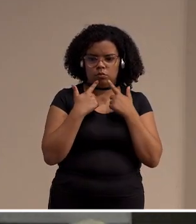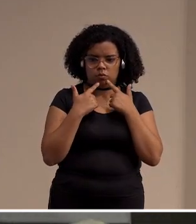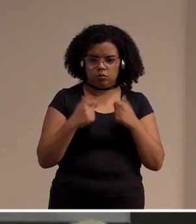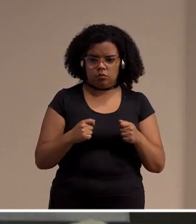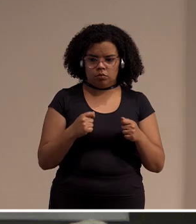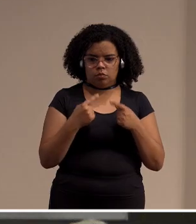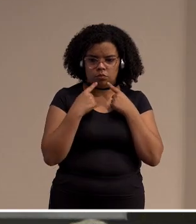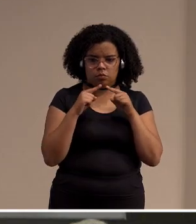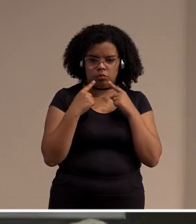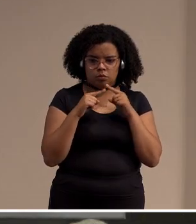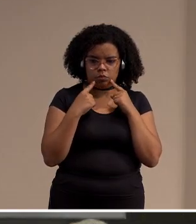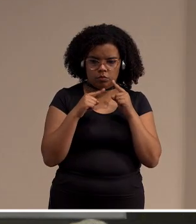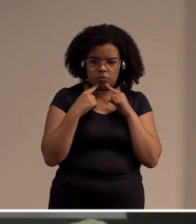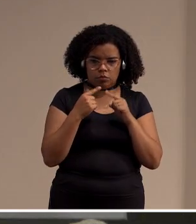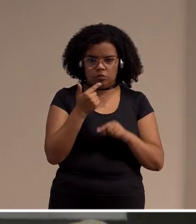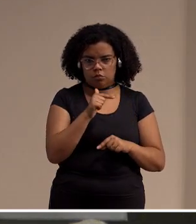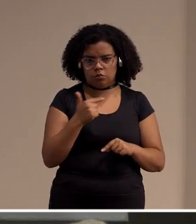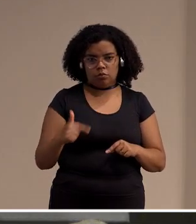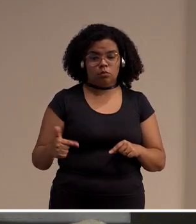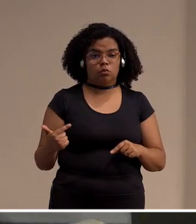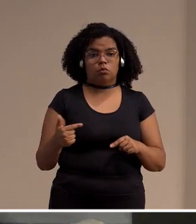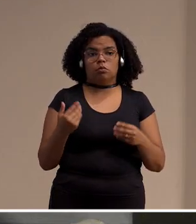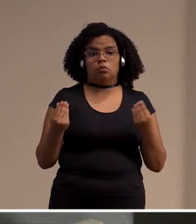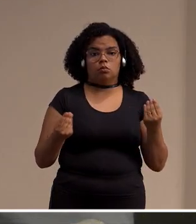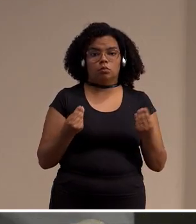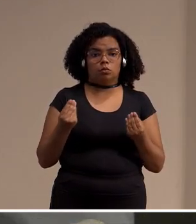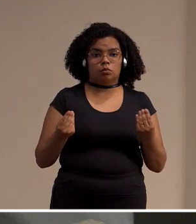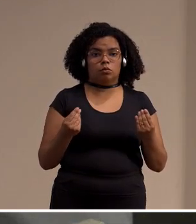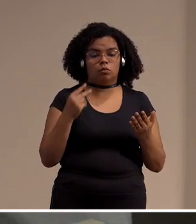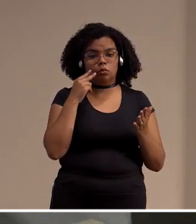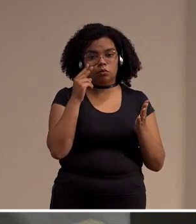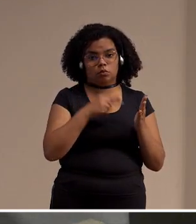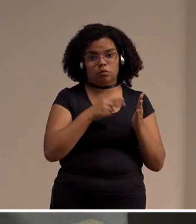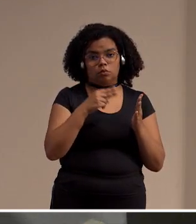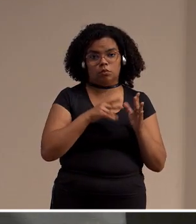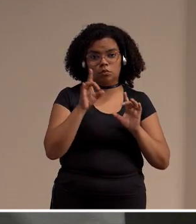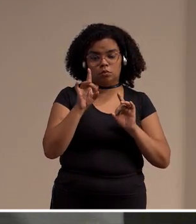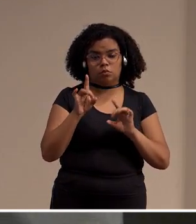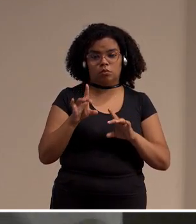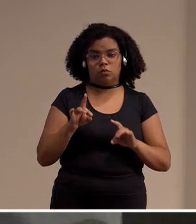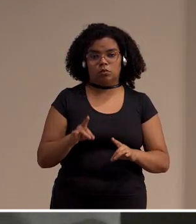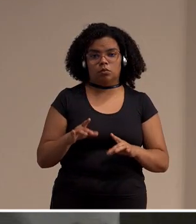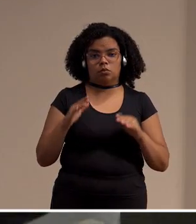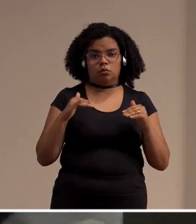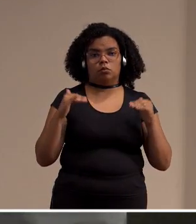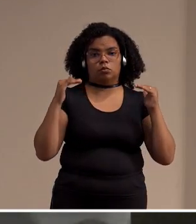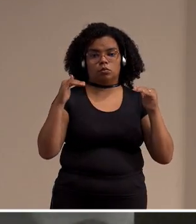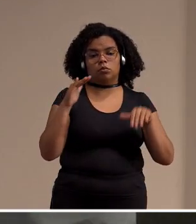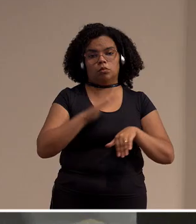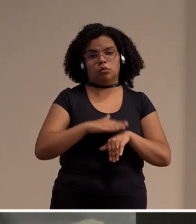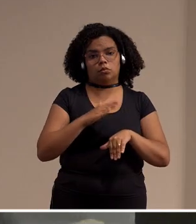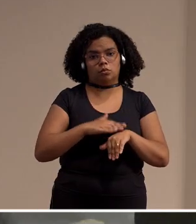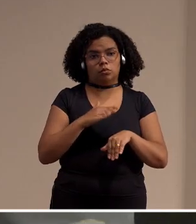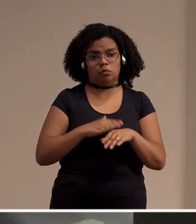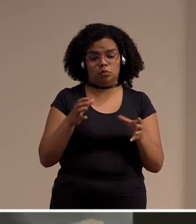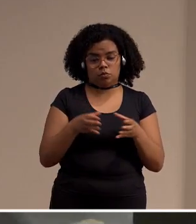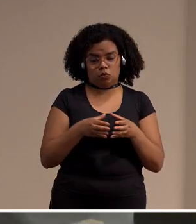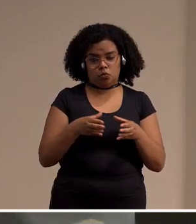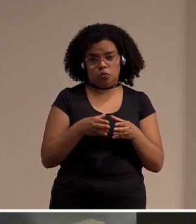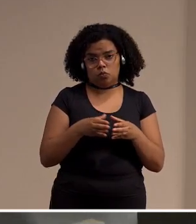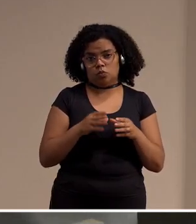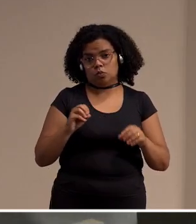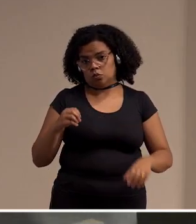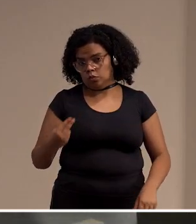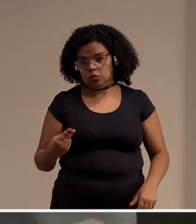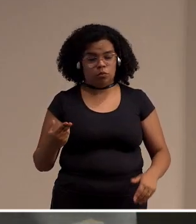críptica, indecifrável, e que só pode ser lida por um especialista do nível de quem elaborou, do comitê que elaborou aquilo. Ou seja,